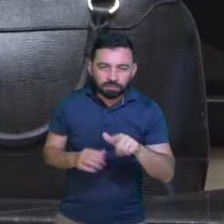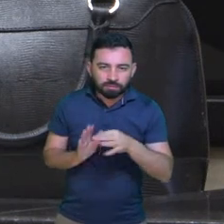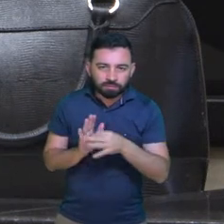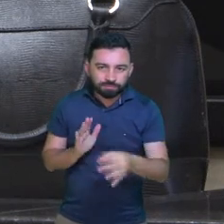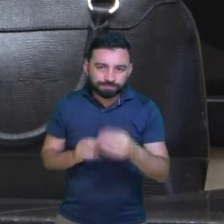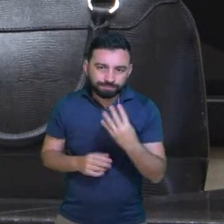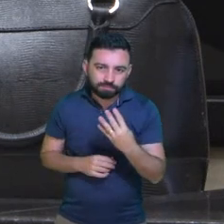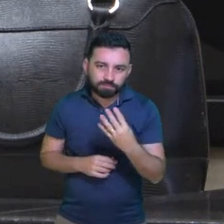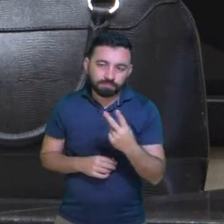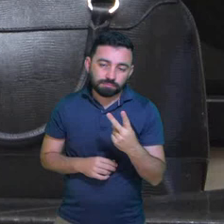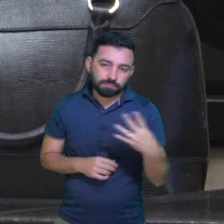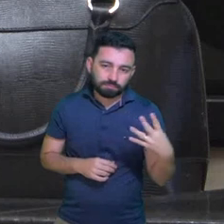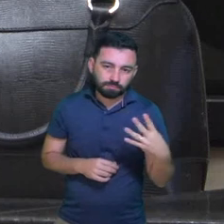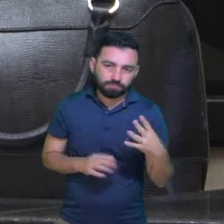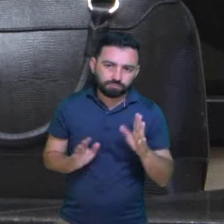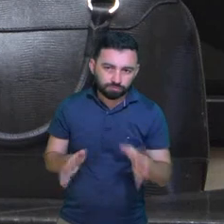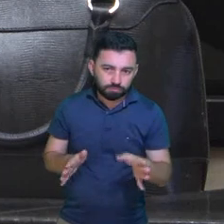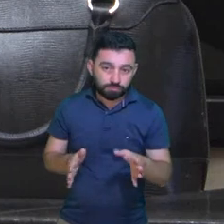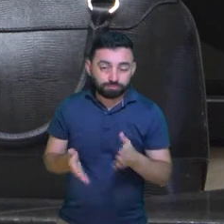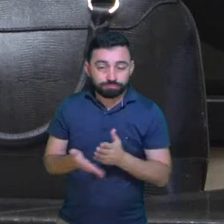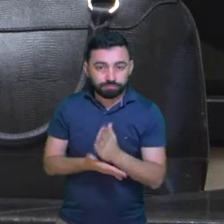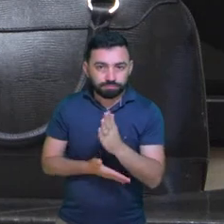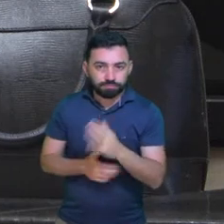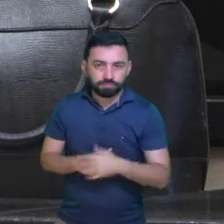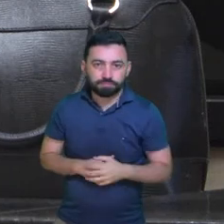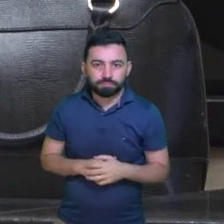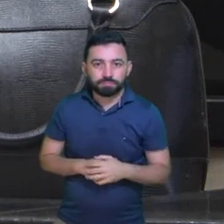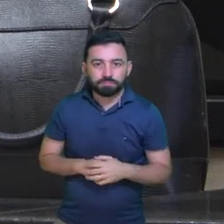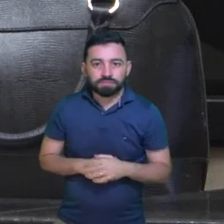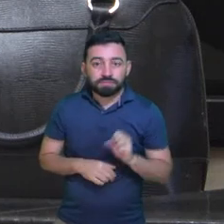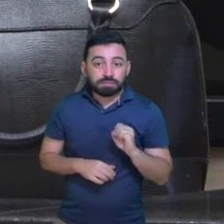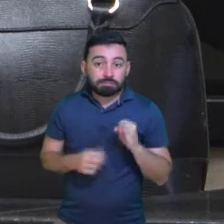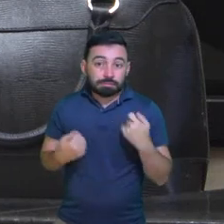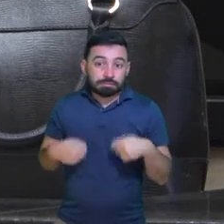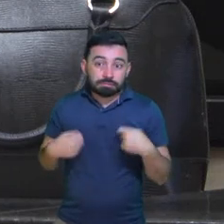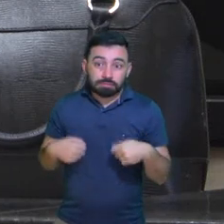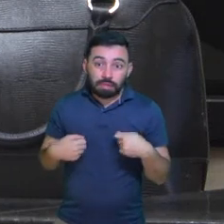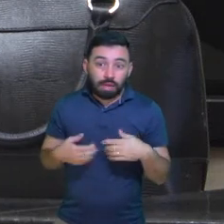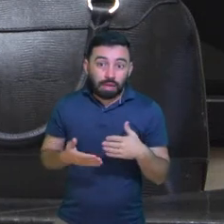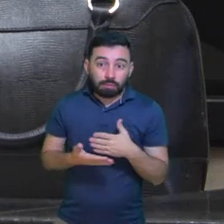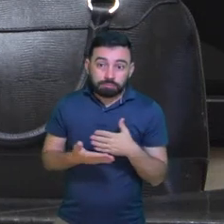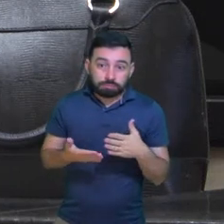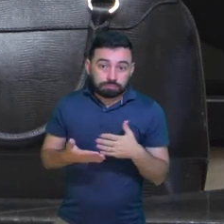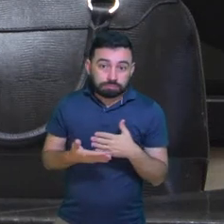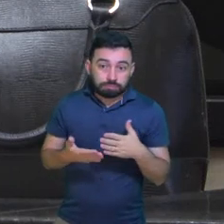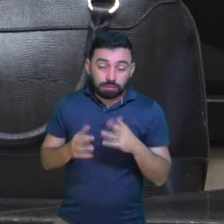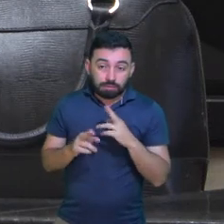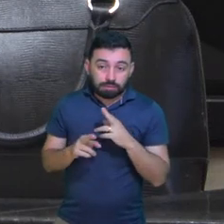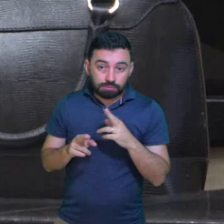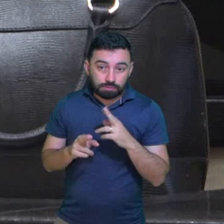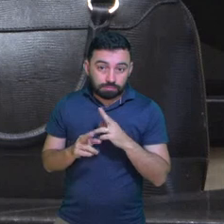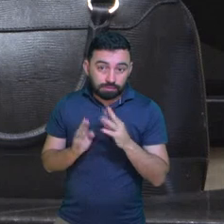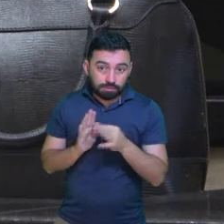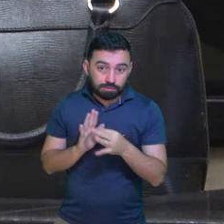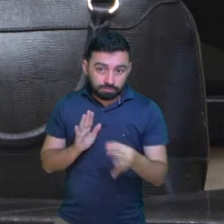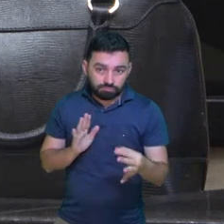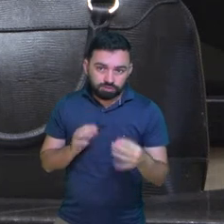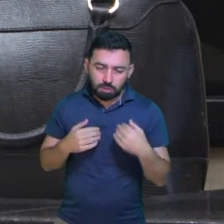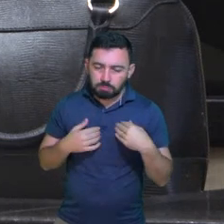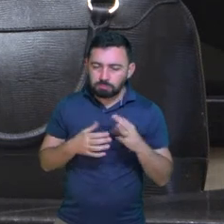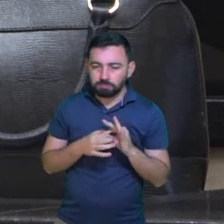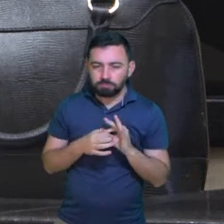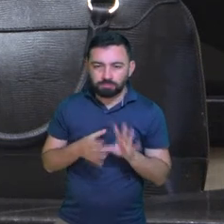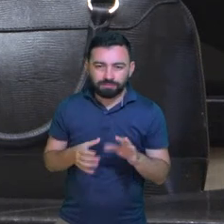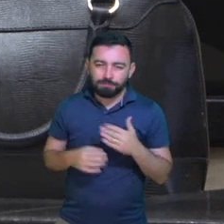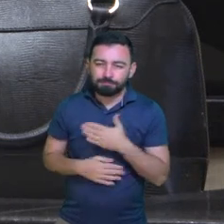valendo ele já foi homologado então tá valendo se precisarem de alguma coisa com relação a esse parecer eu tô à disposição dizer que eu